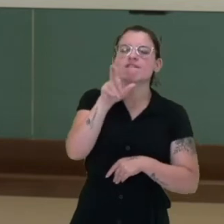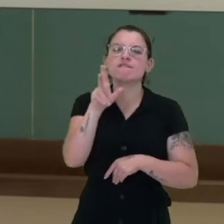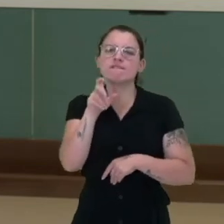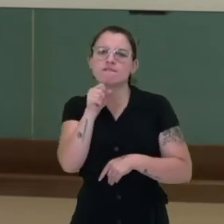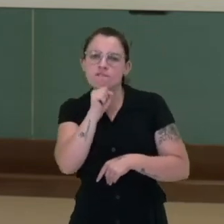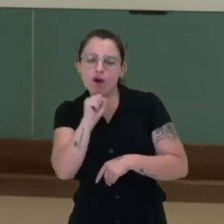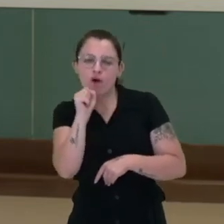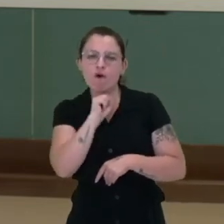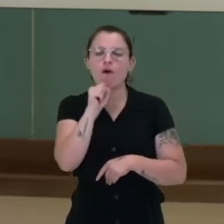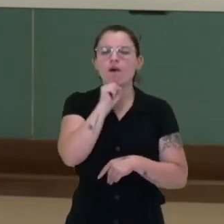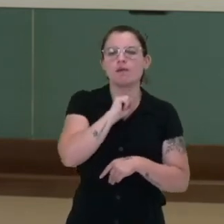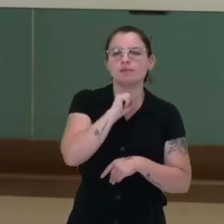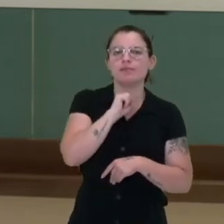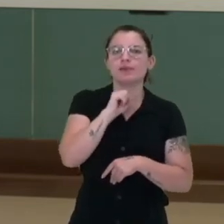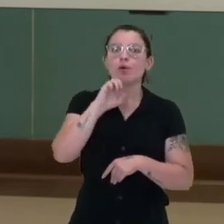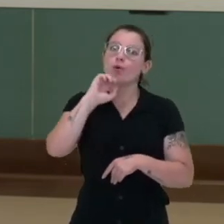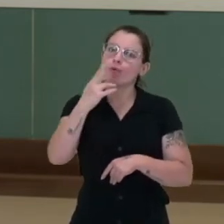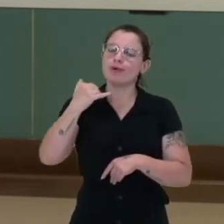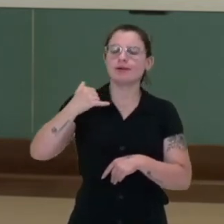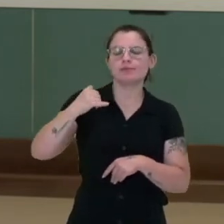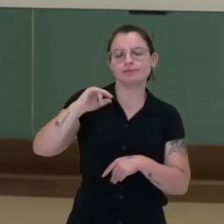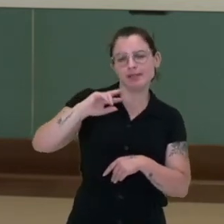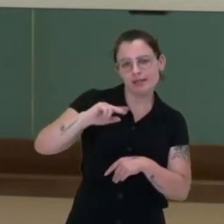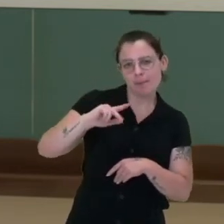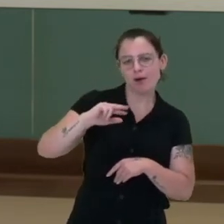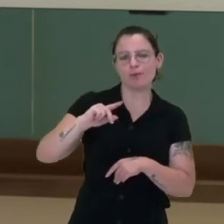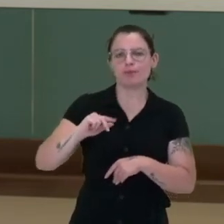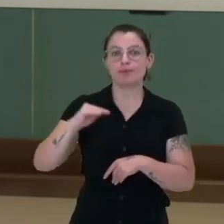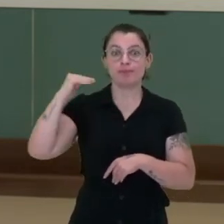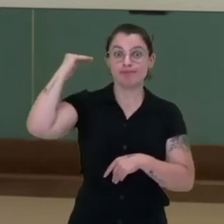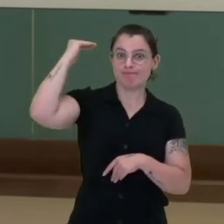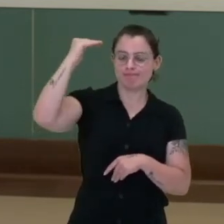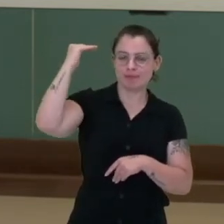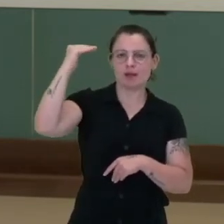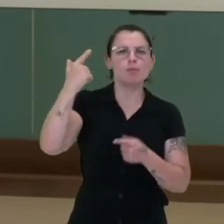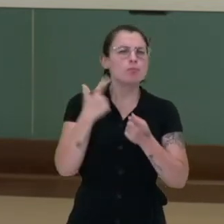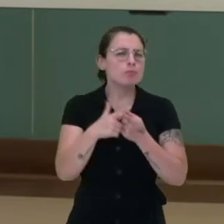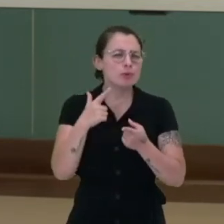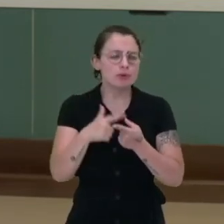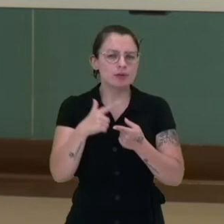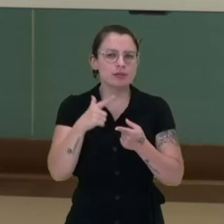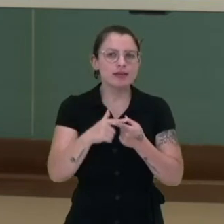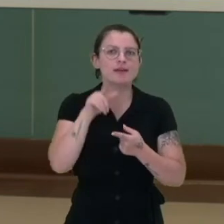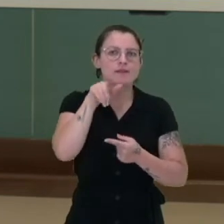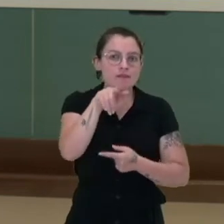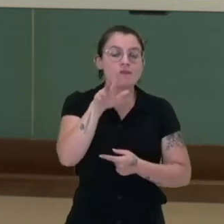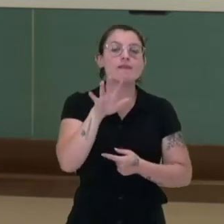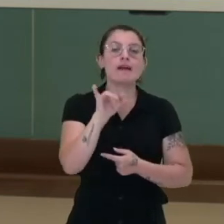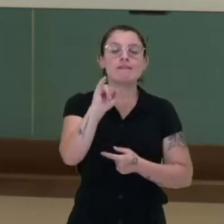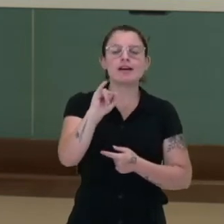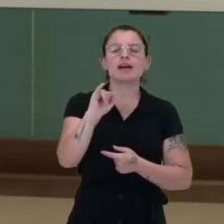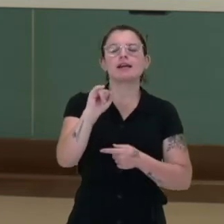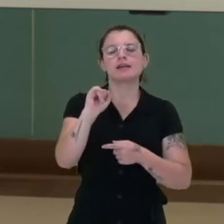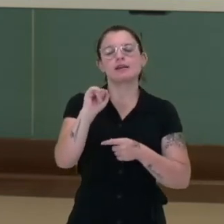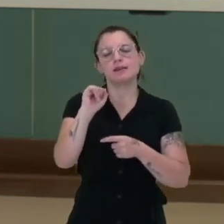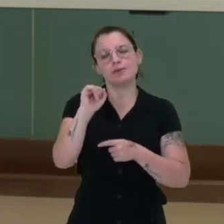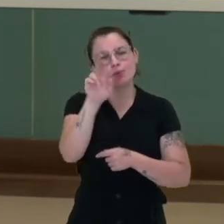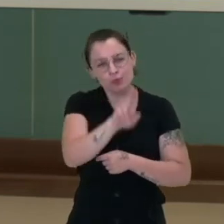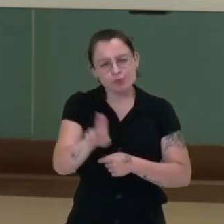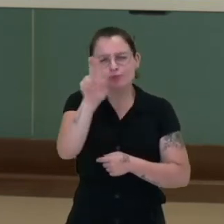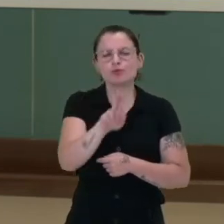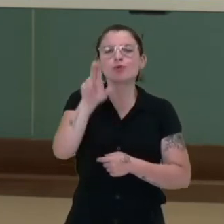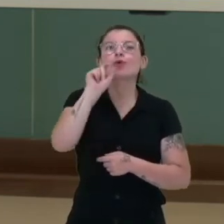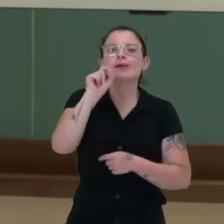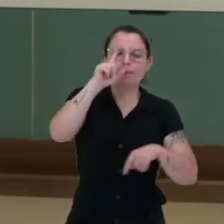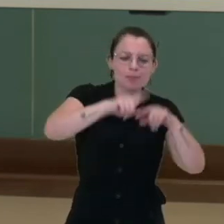sua tia, para o irmãozão ou para a irmãzona. Por quê? Você vai utilizar objetos, materiais que